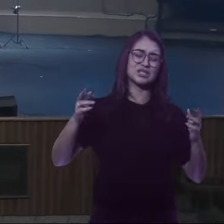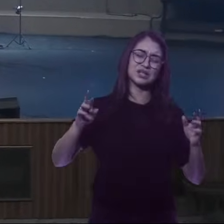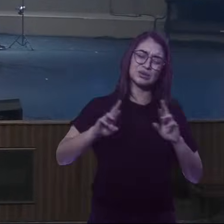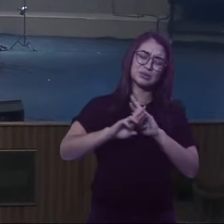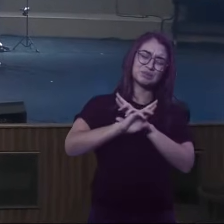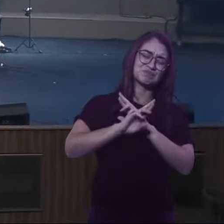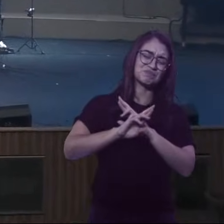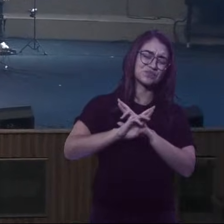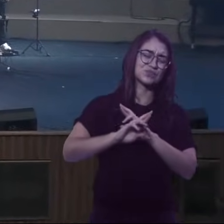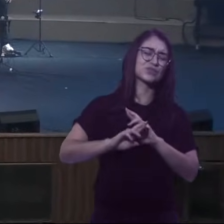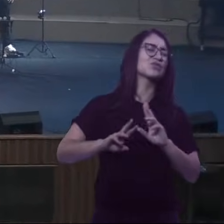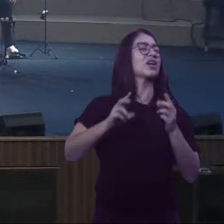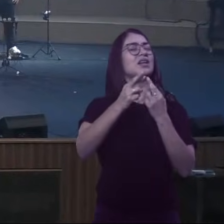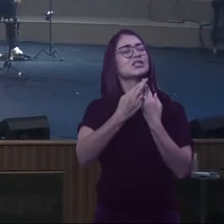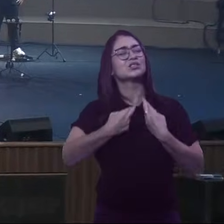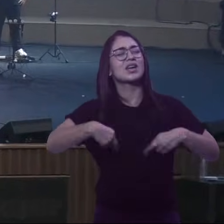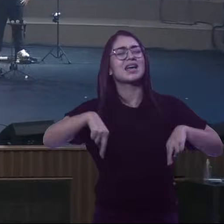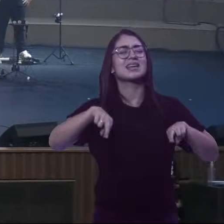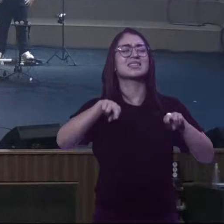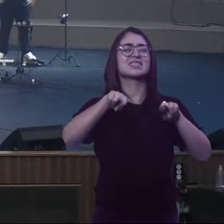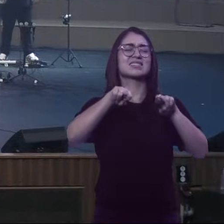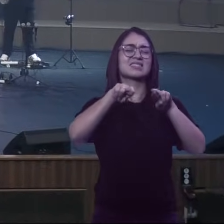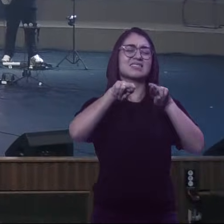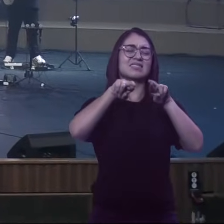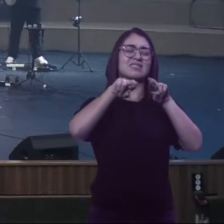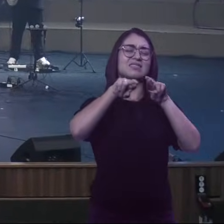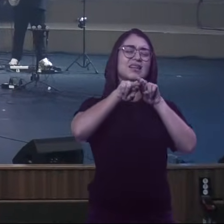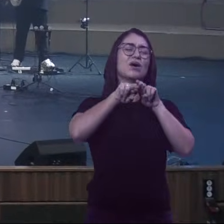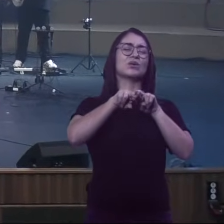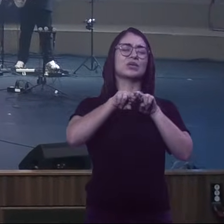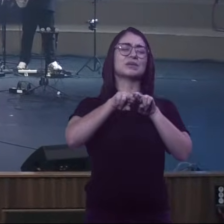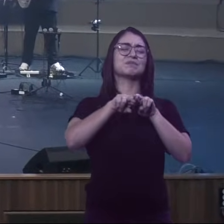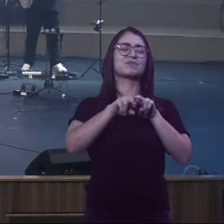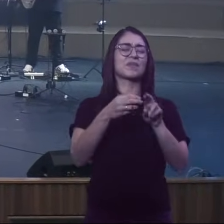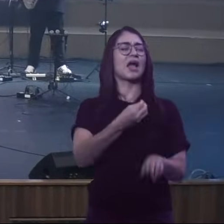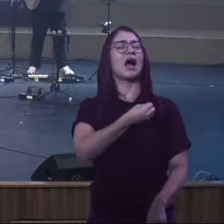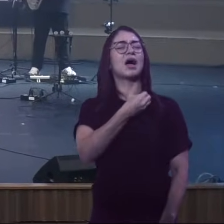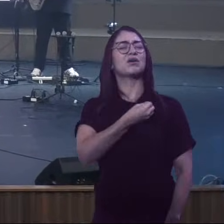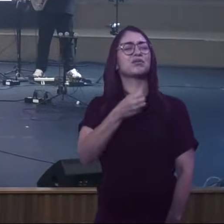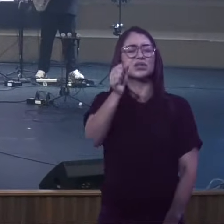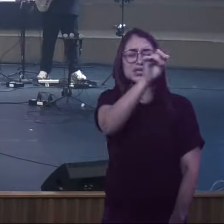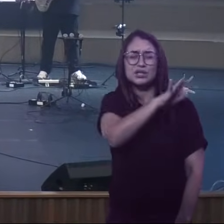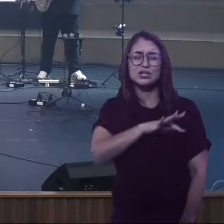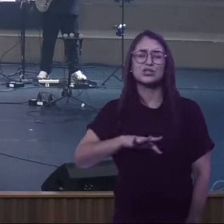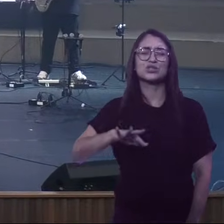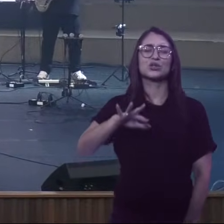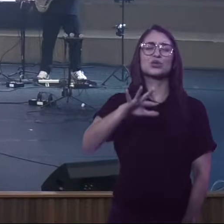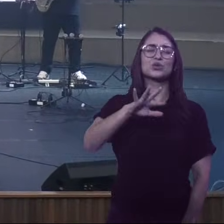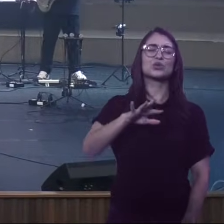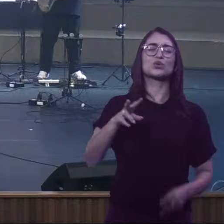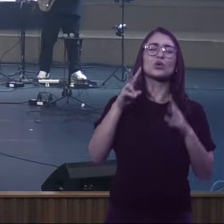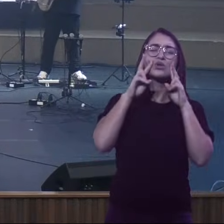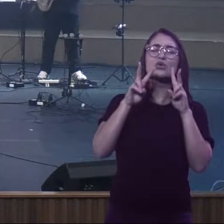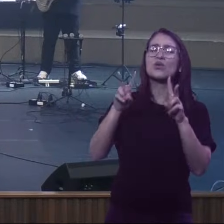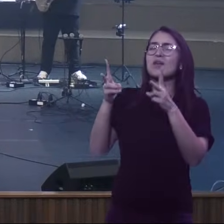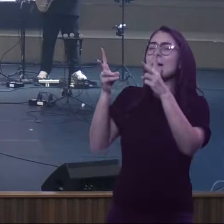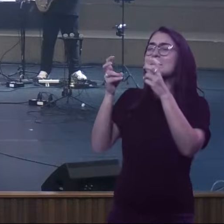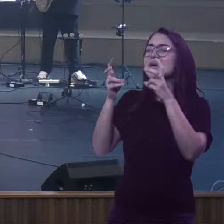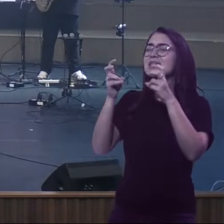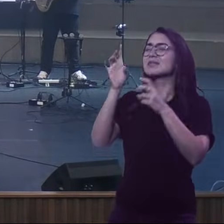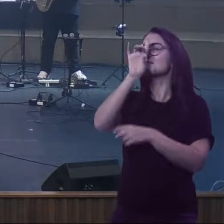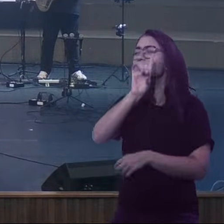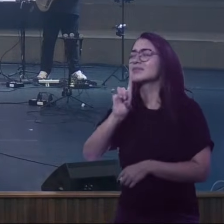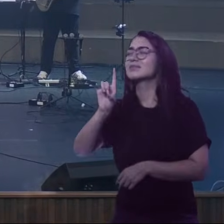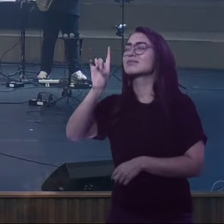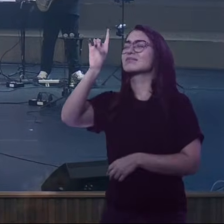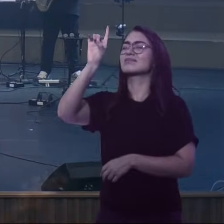que a obra que o Senhor começou, o Senhor vai terminar. E que eles possam ver o Seu trabalhar em oculto, Deus.